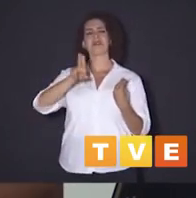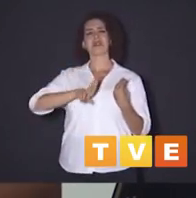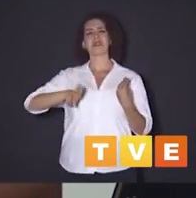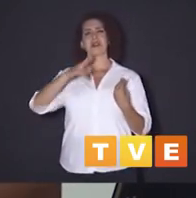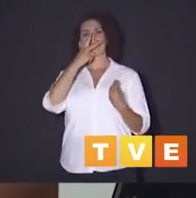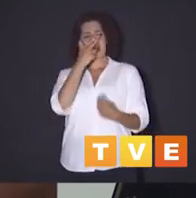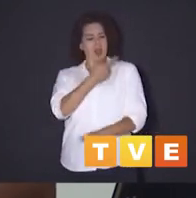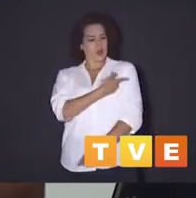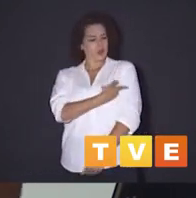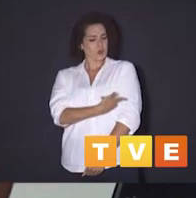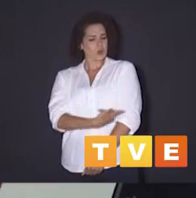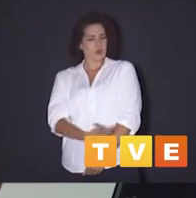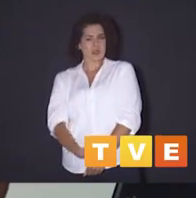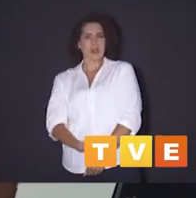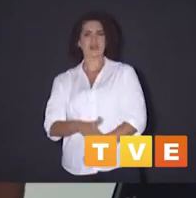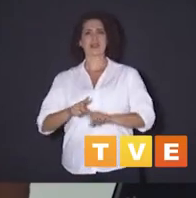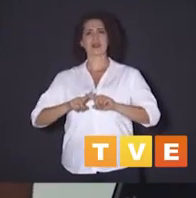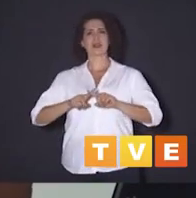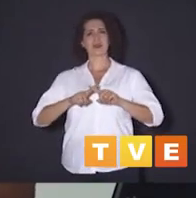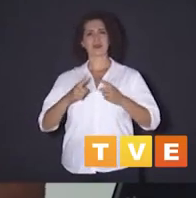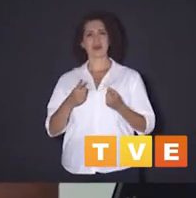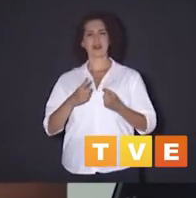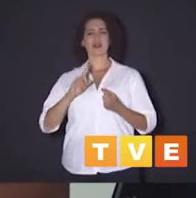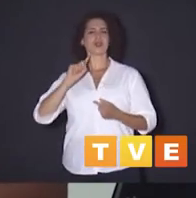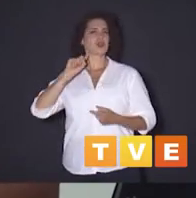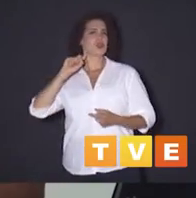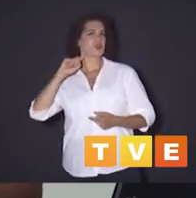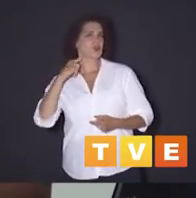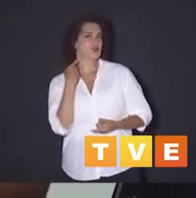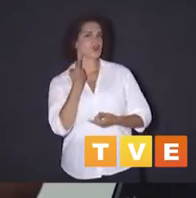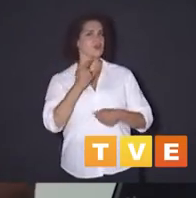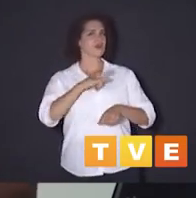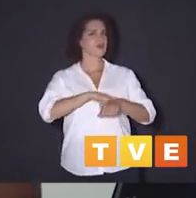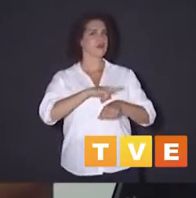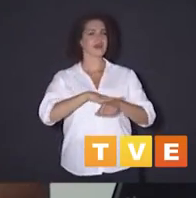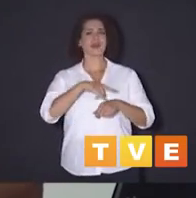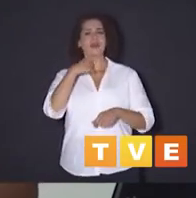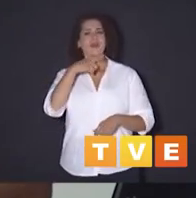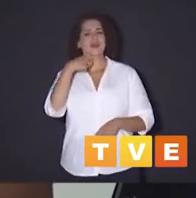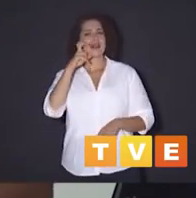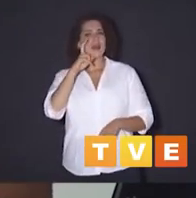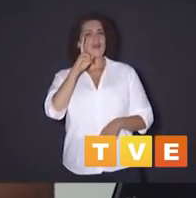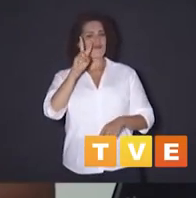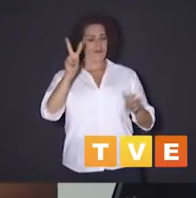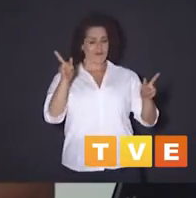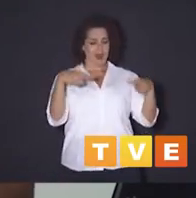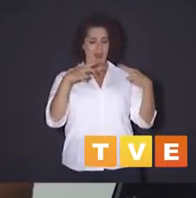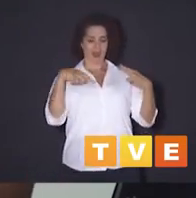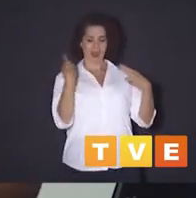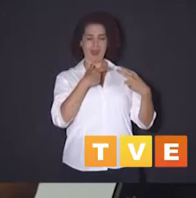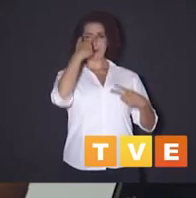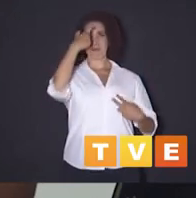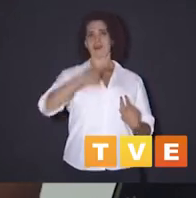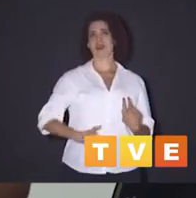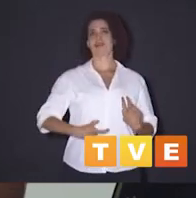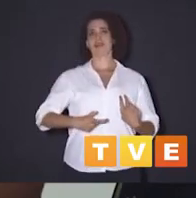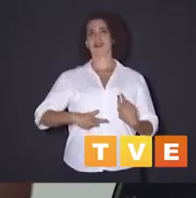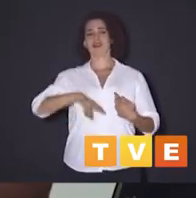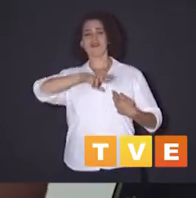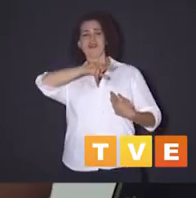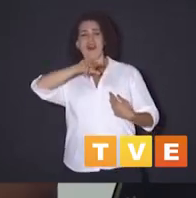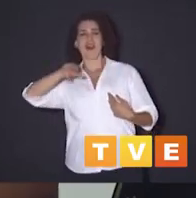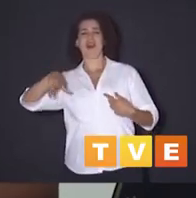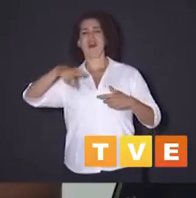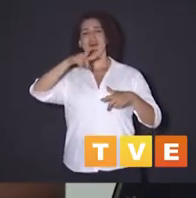educadas mas além de conseguir isso já o banheiro todo não conseguem enxergar a gente como pessoa e vários outros problemas que